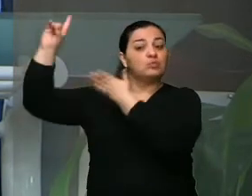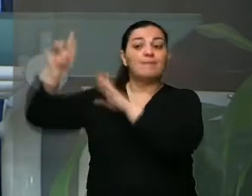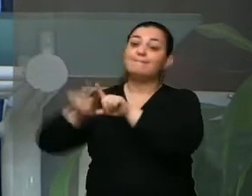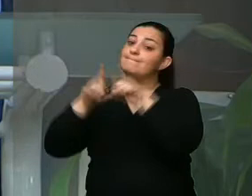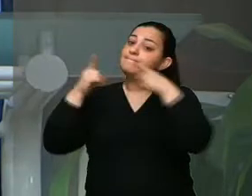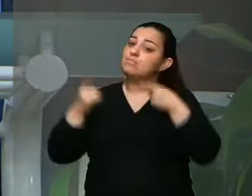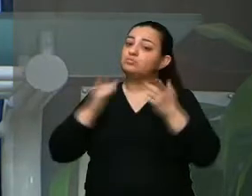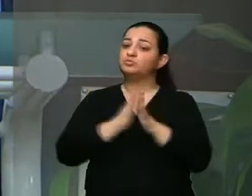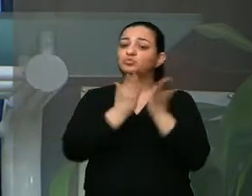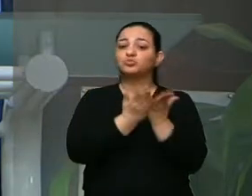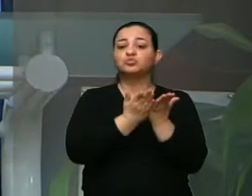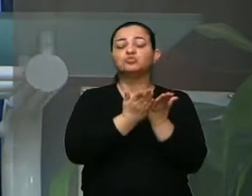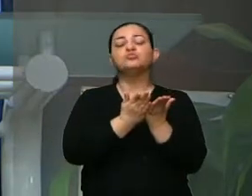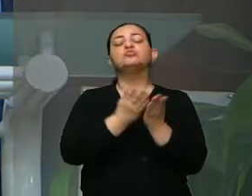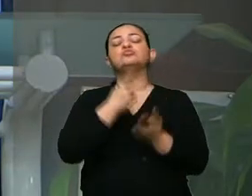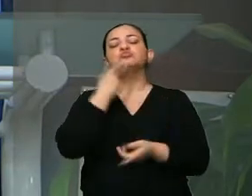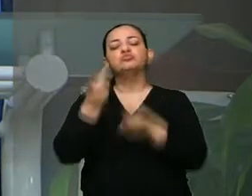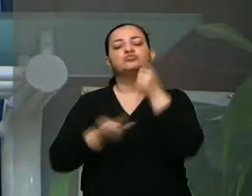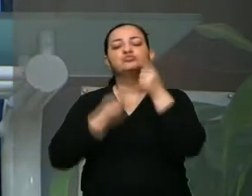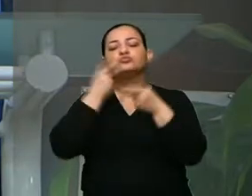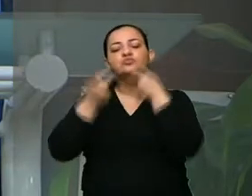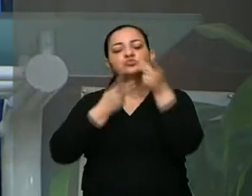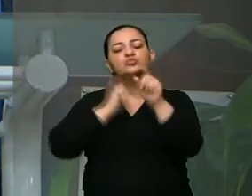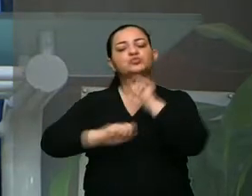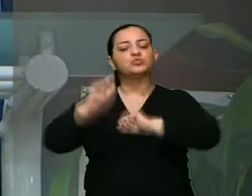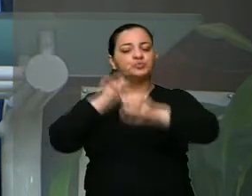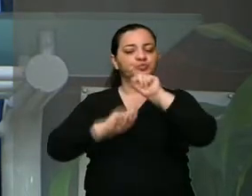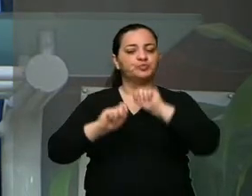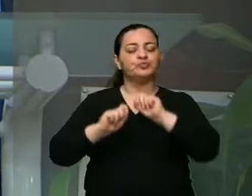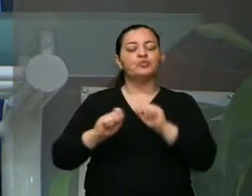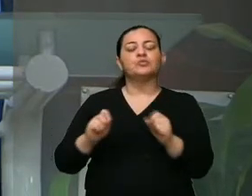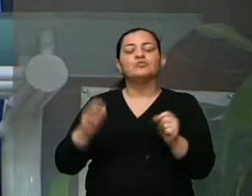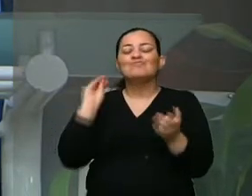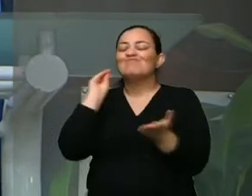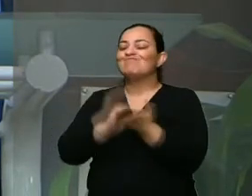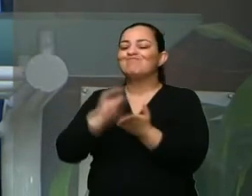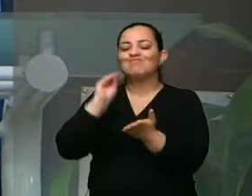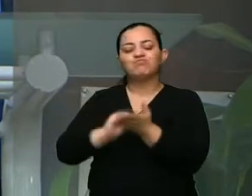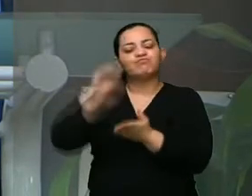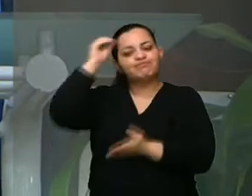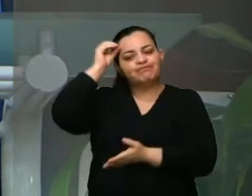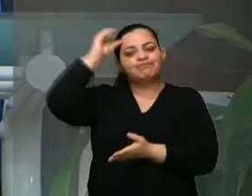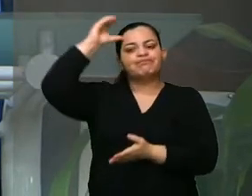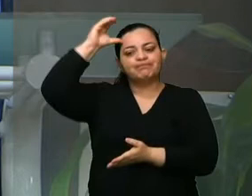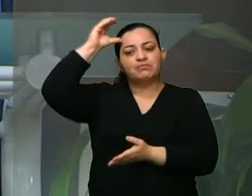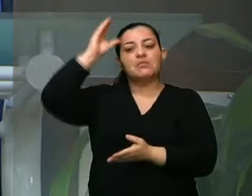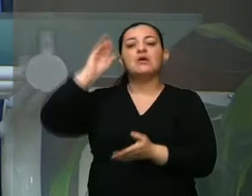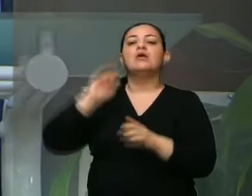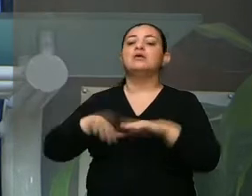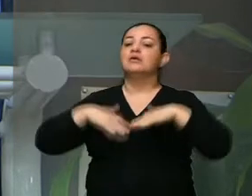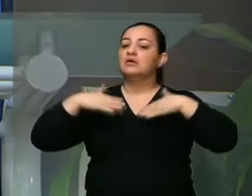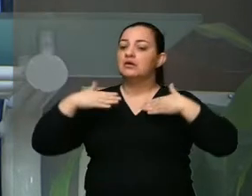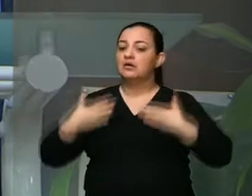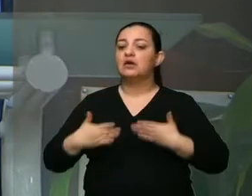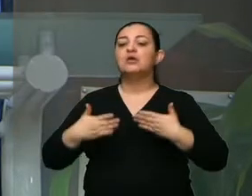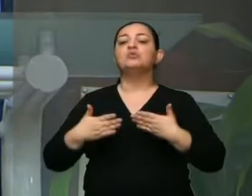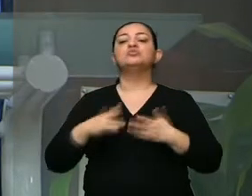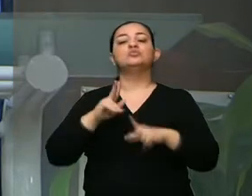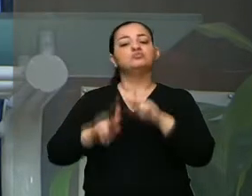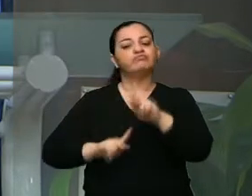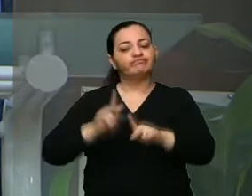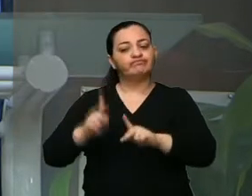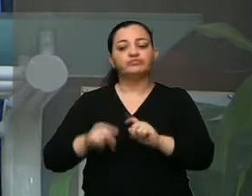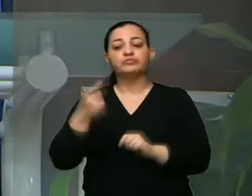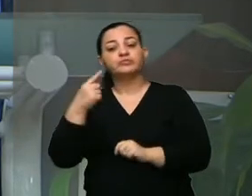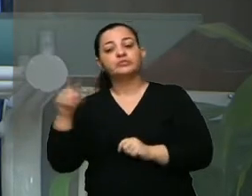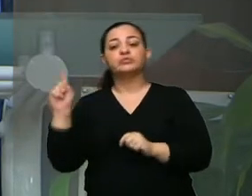diz que o povo dê lhe pareceu por falta do conhecimento então a questão não é que havia